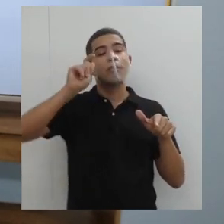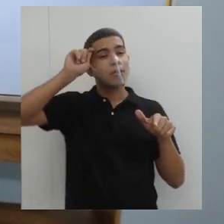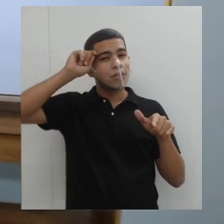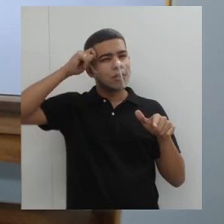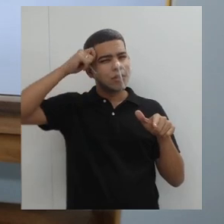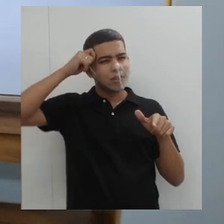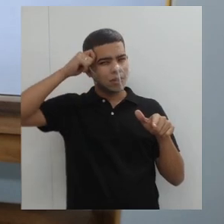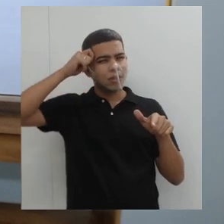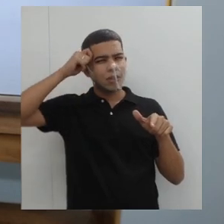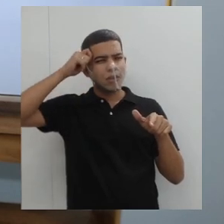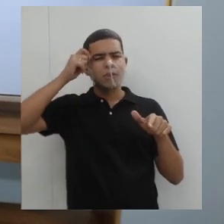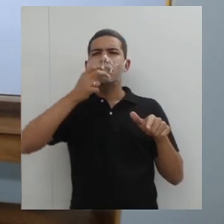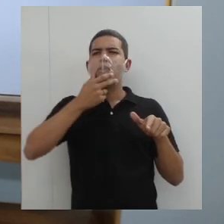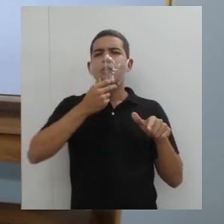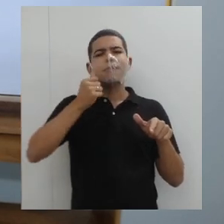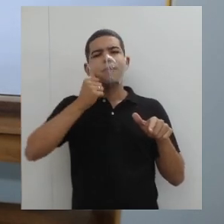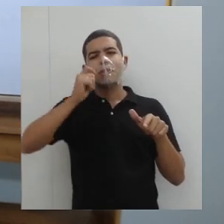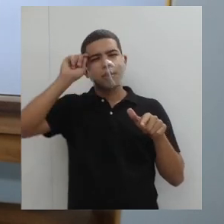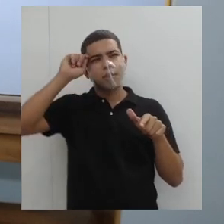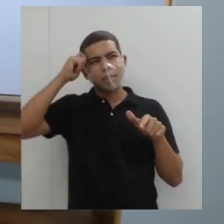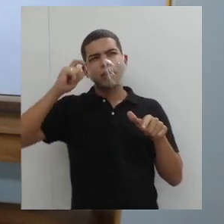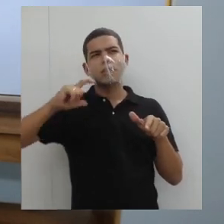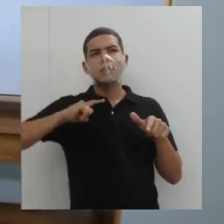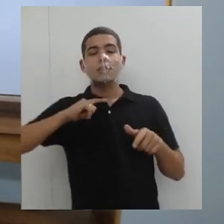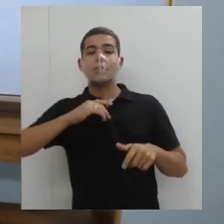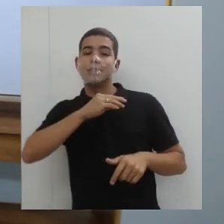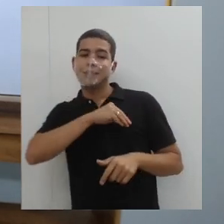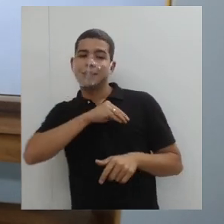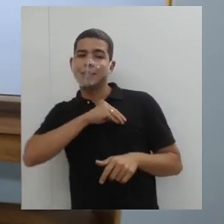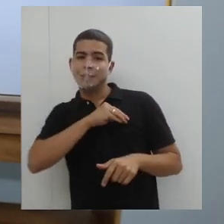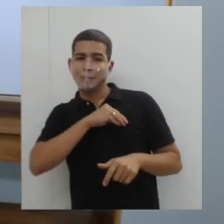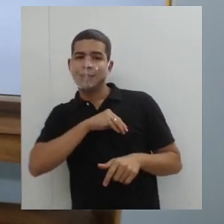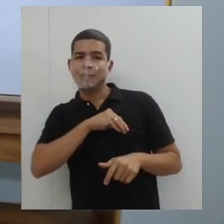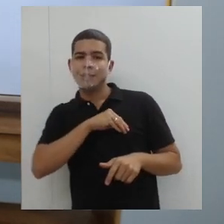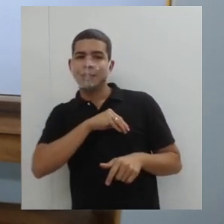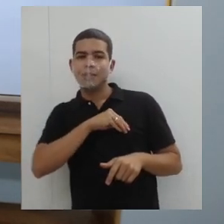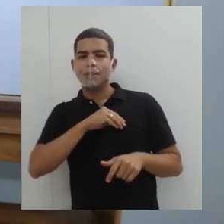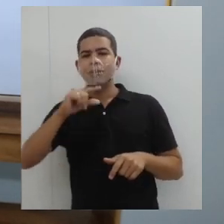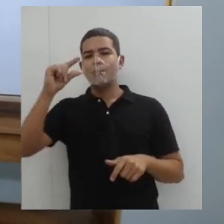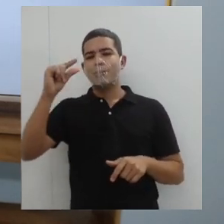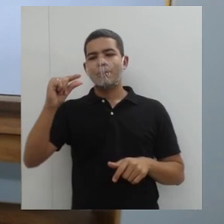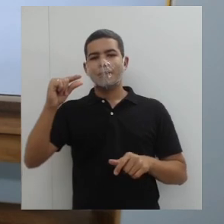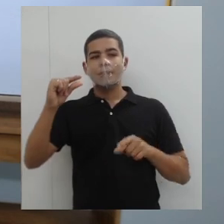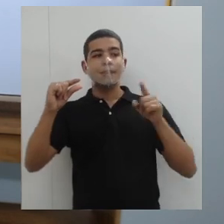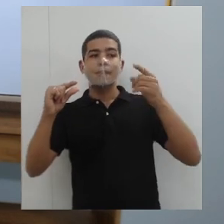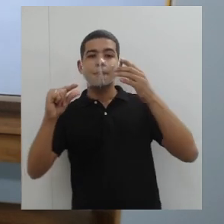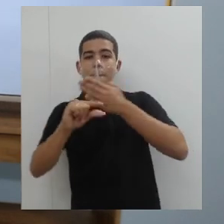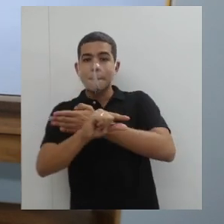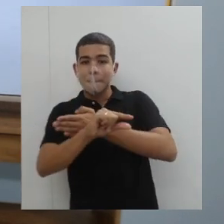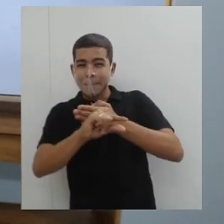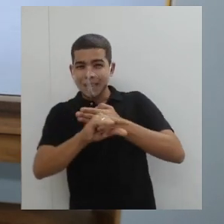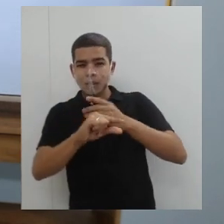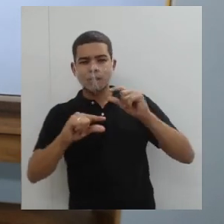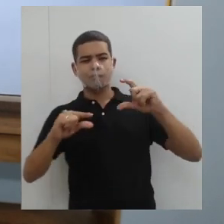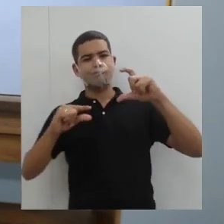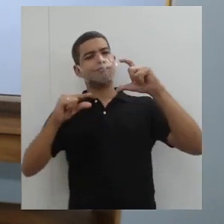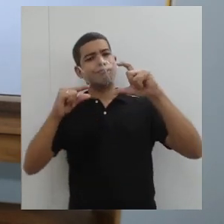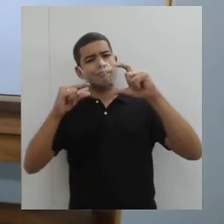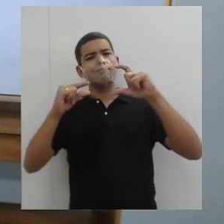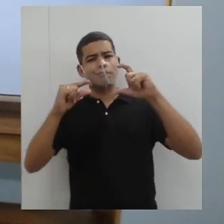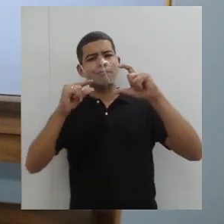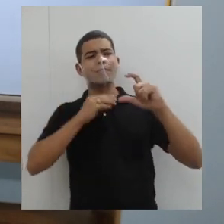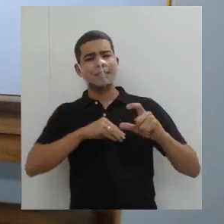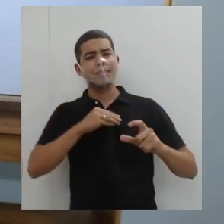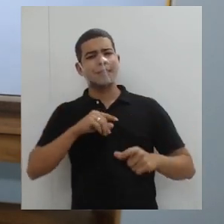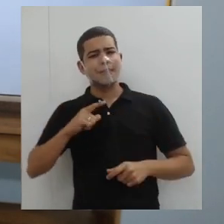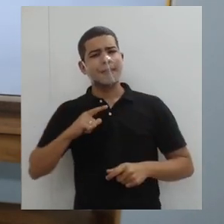já sabe que homens negros e mulheres negras têm salários menores do que homens brancos e mulheres brancas. Então,